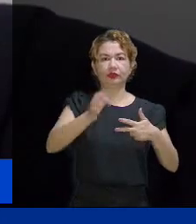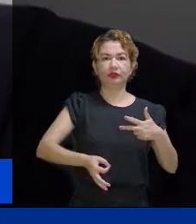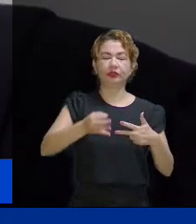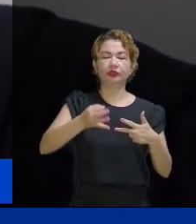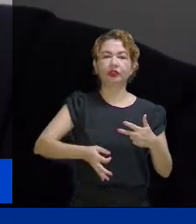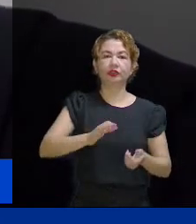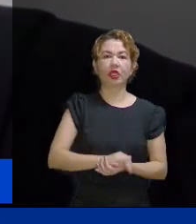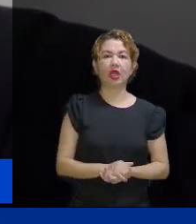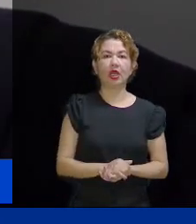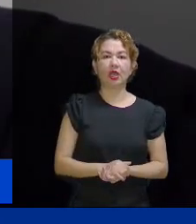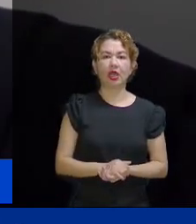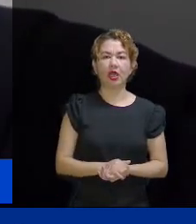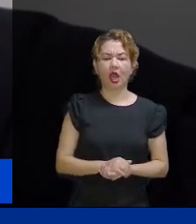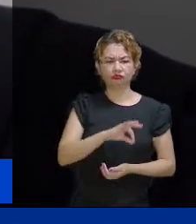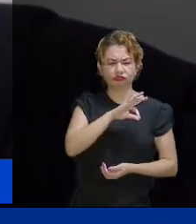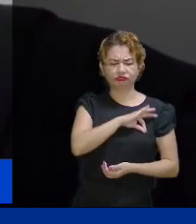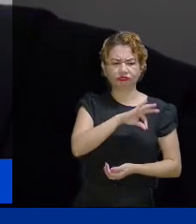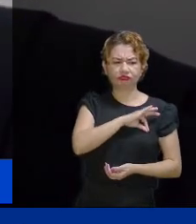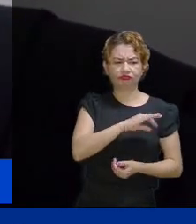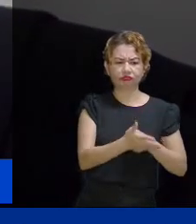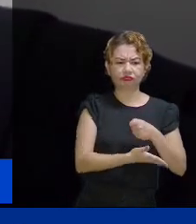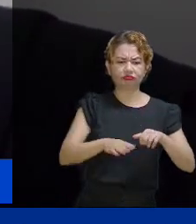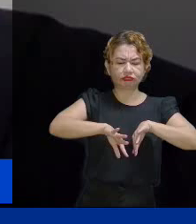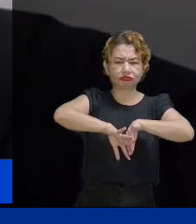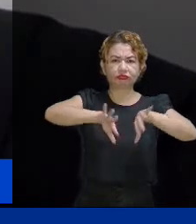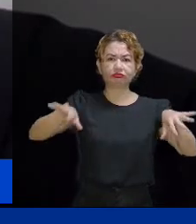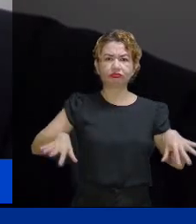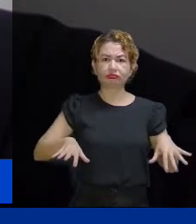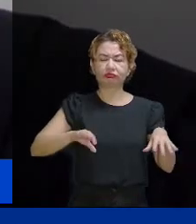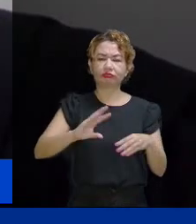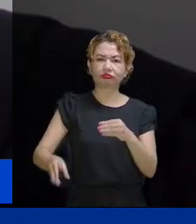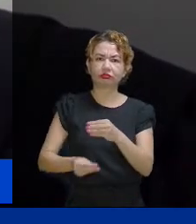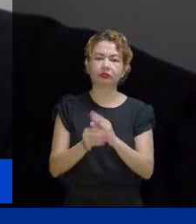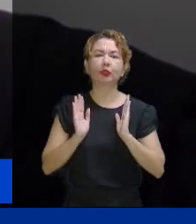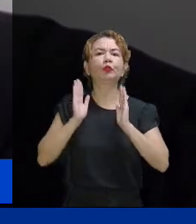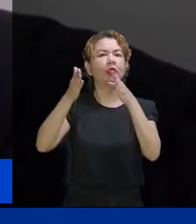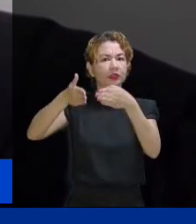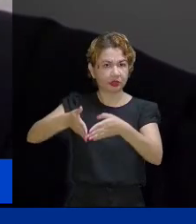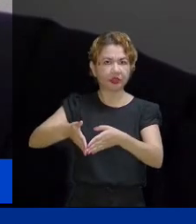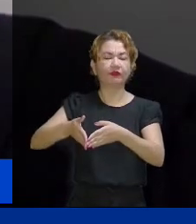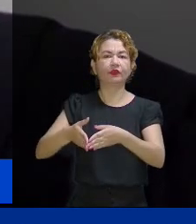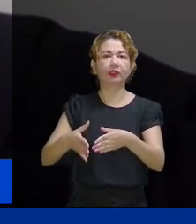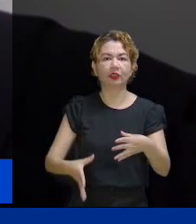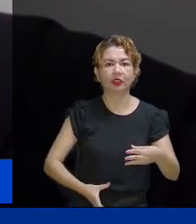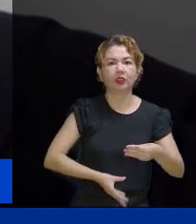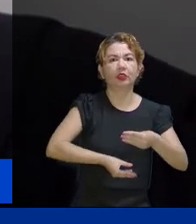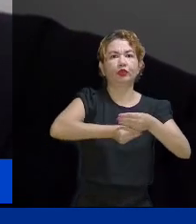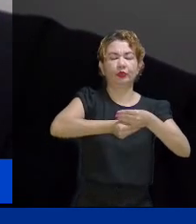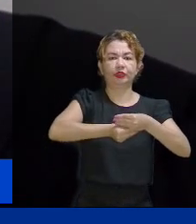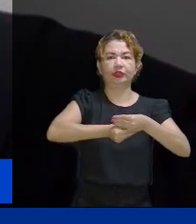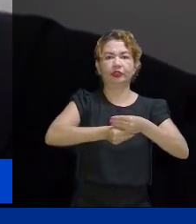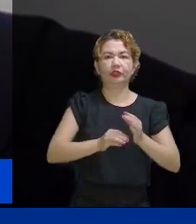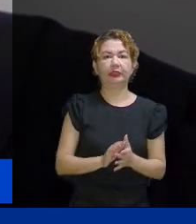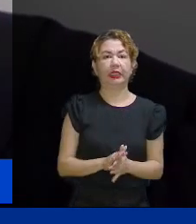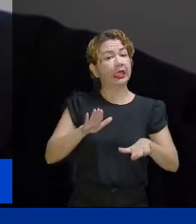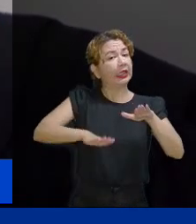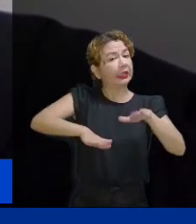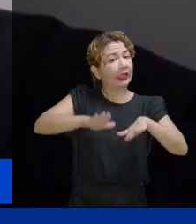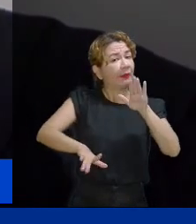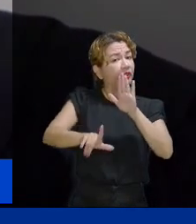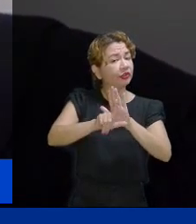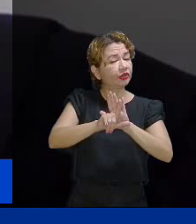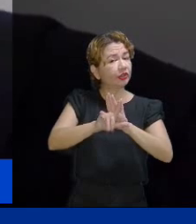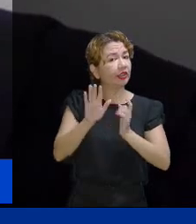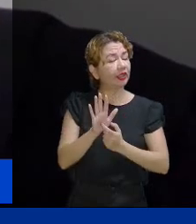não se confunde com o vencimento básico, sendo uma gratificação específica cuja incorporação a outras verbas depende de